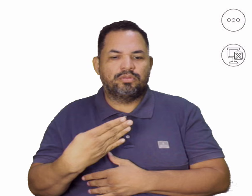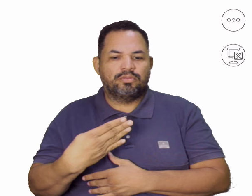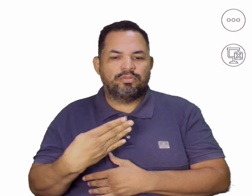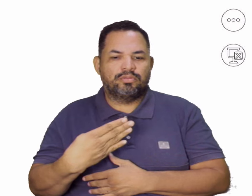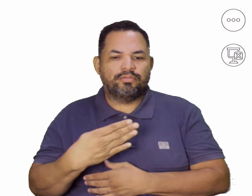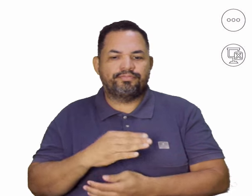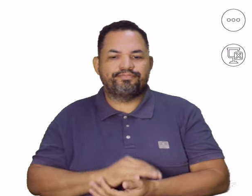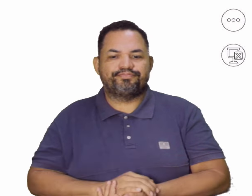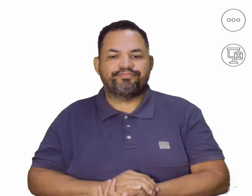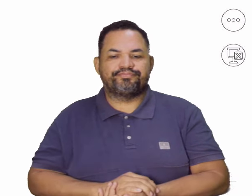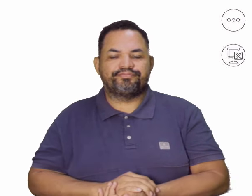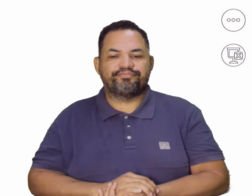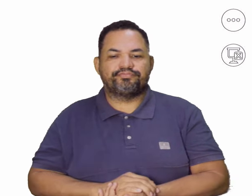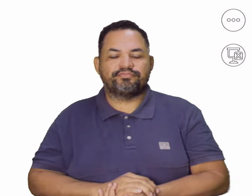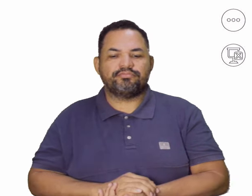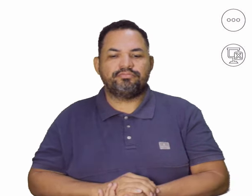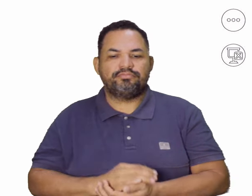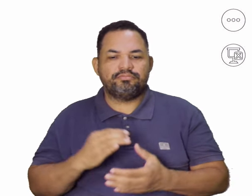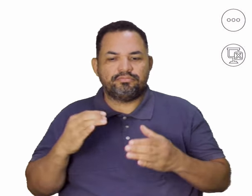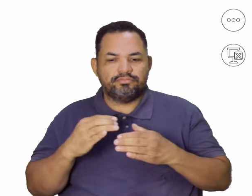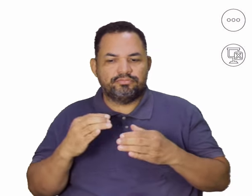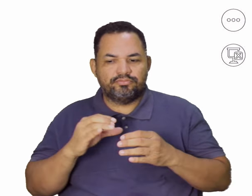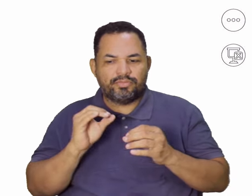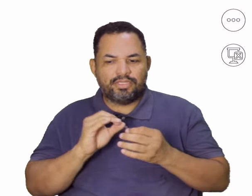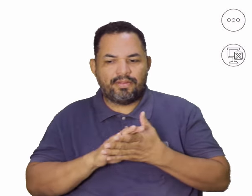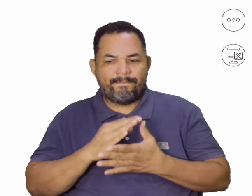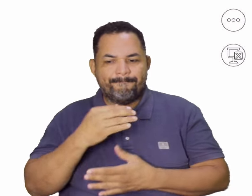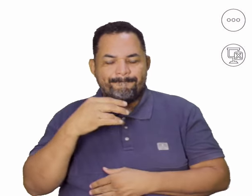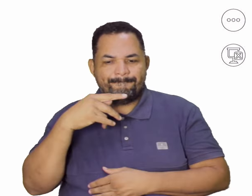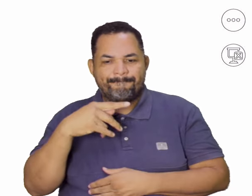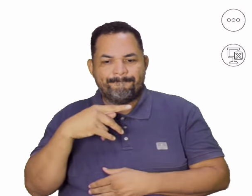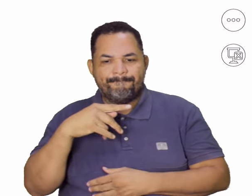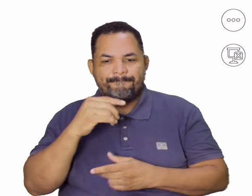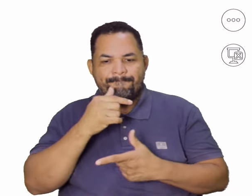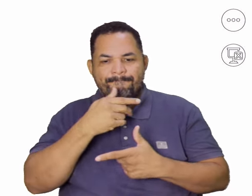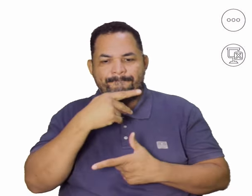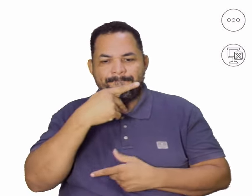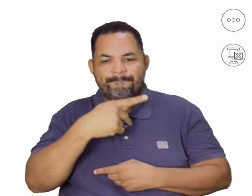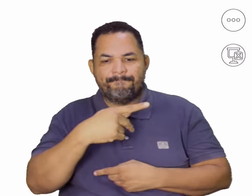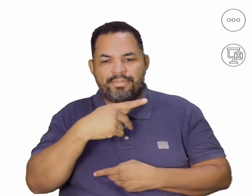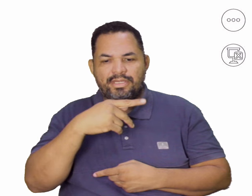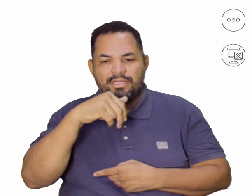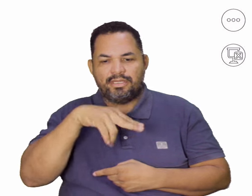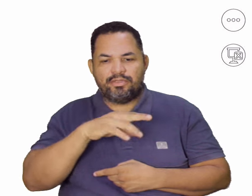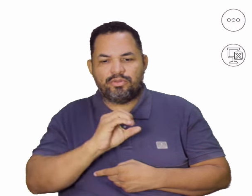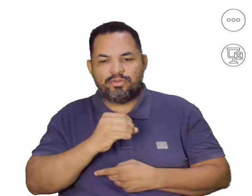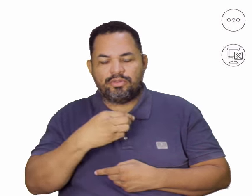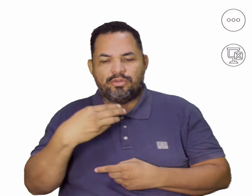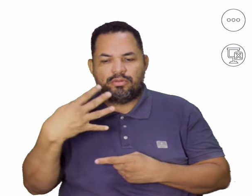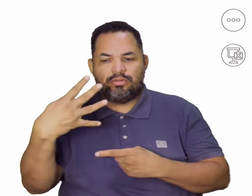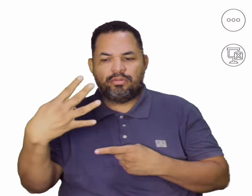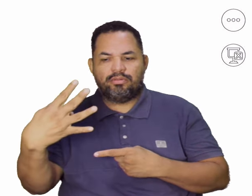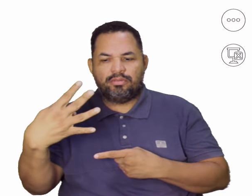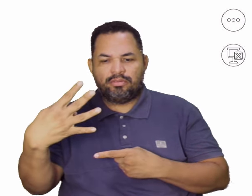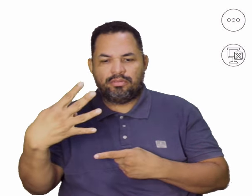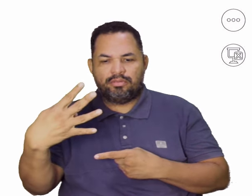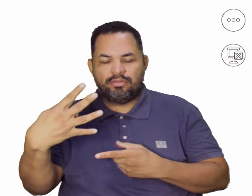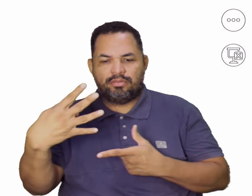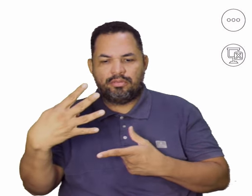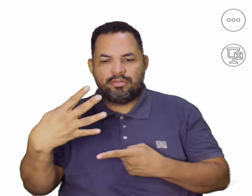ficar só a pressão do n24 dividido pela pressão do NO2 a quadrado Por que ao